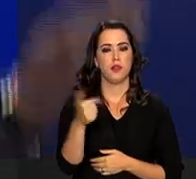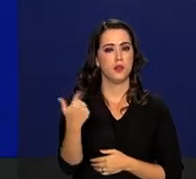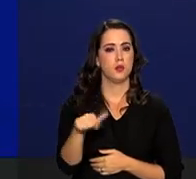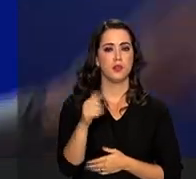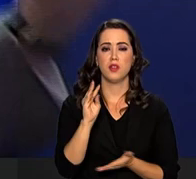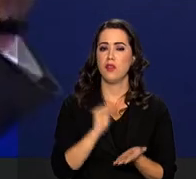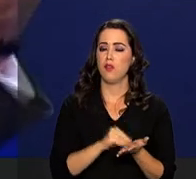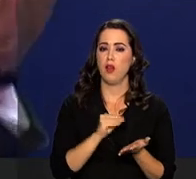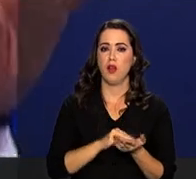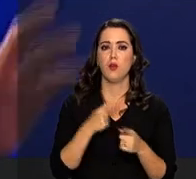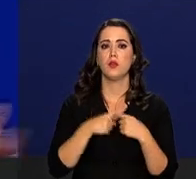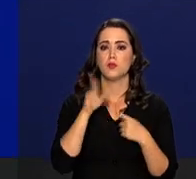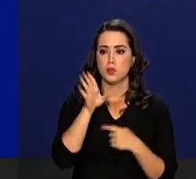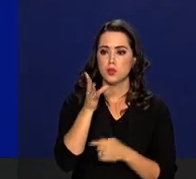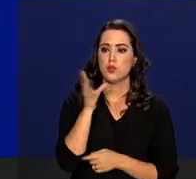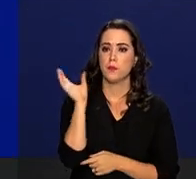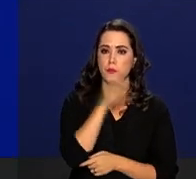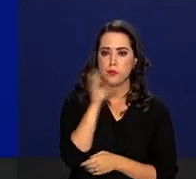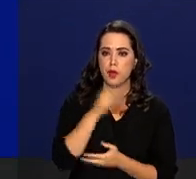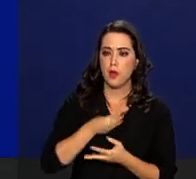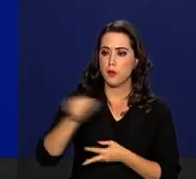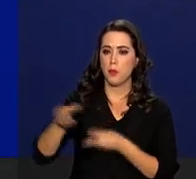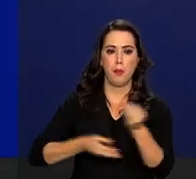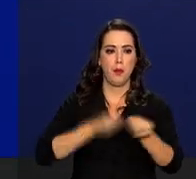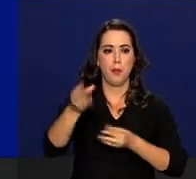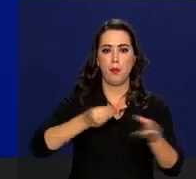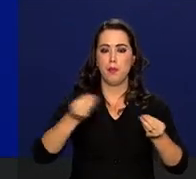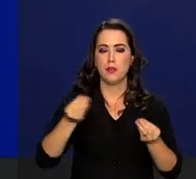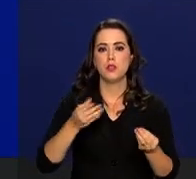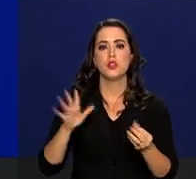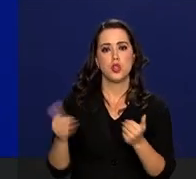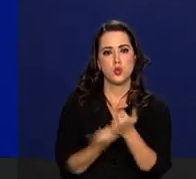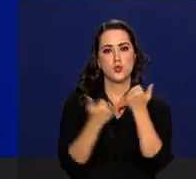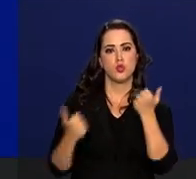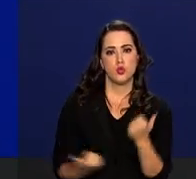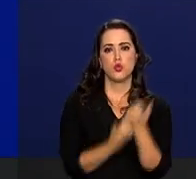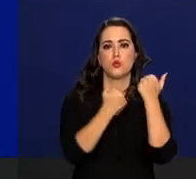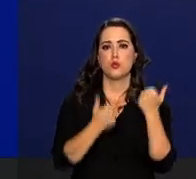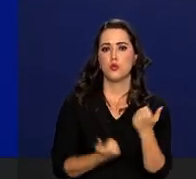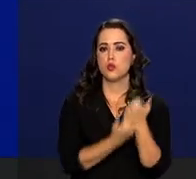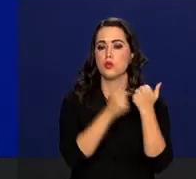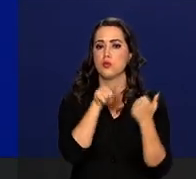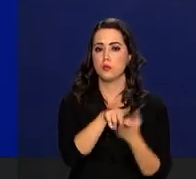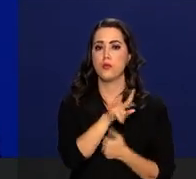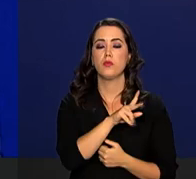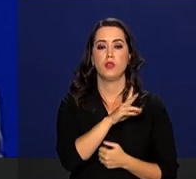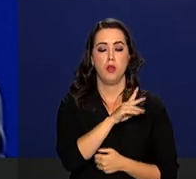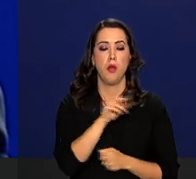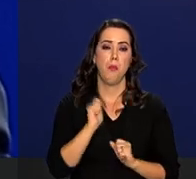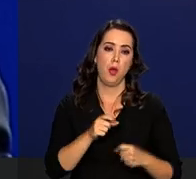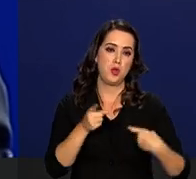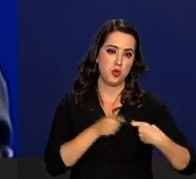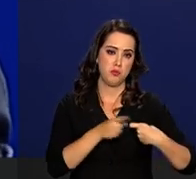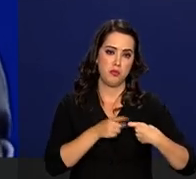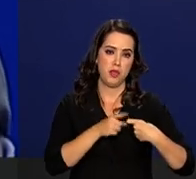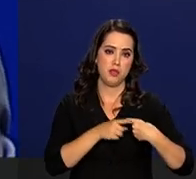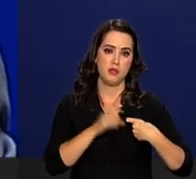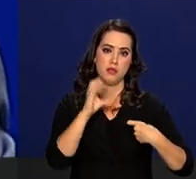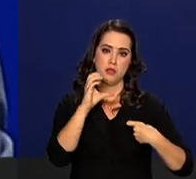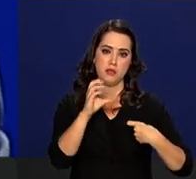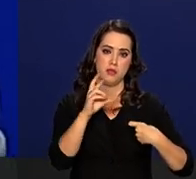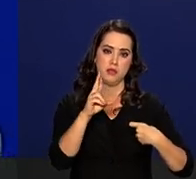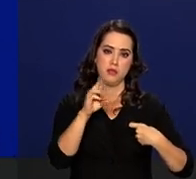porque imediatamente essa ausência será preenchida ou por médicos com CRM brasileiro, ou médicos com CRM